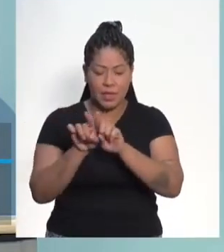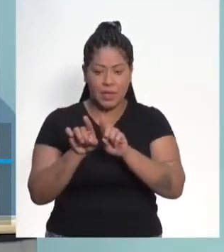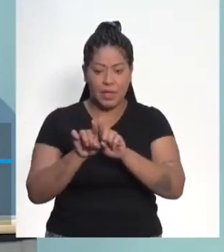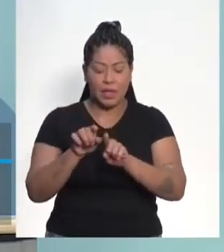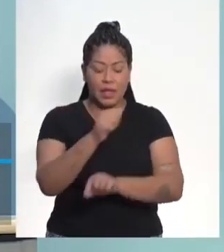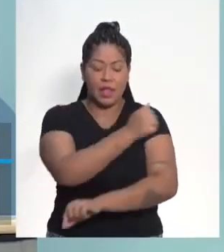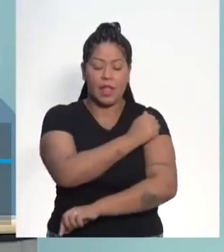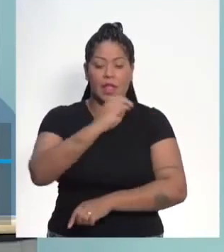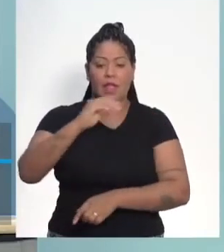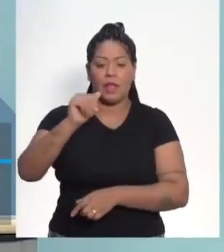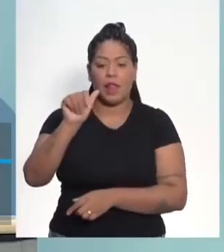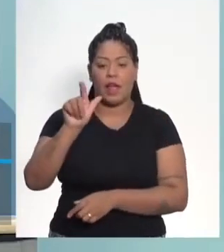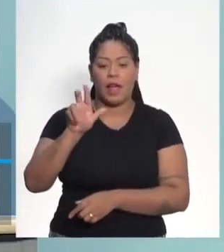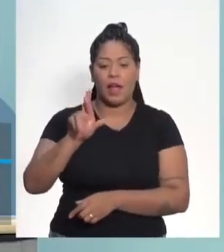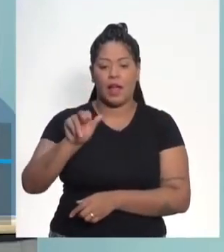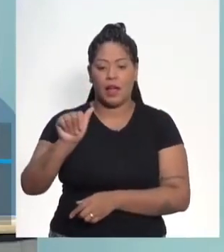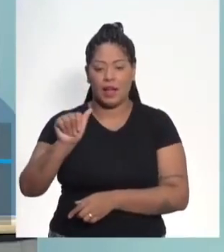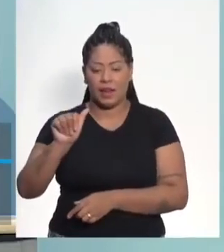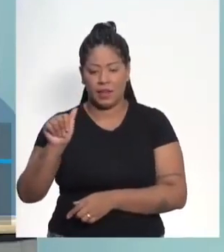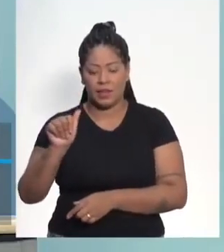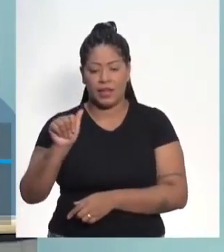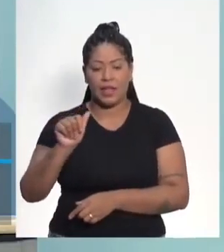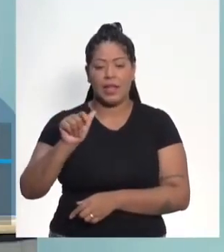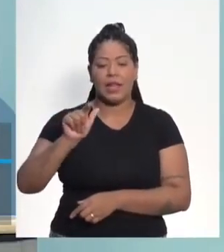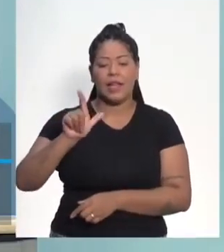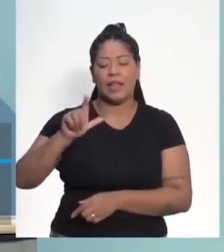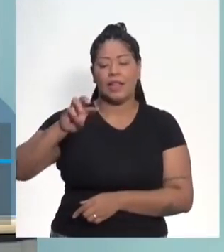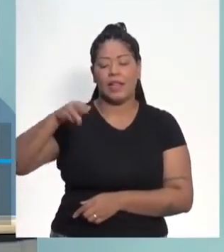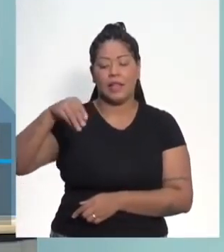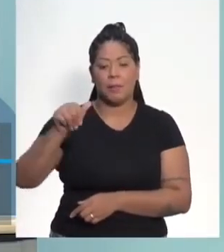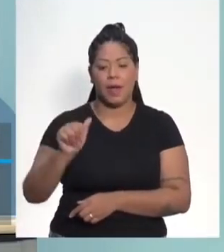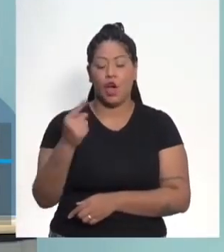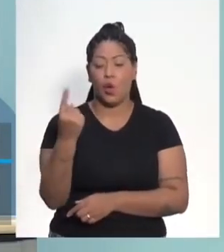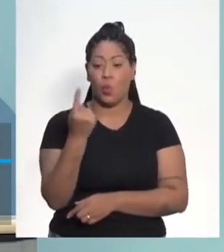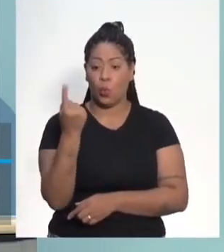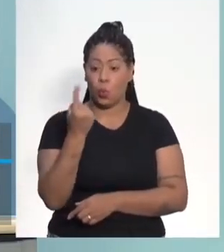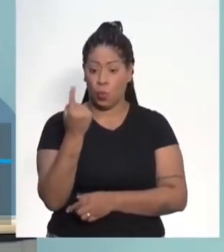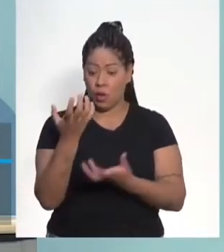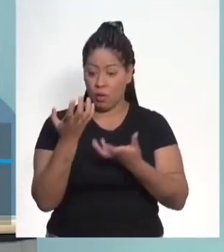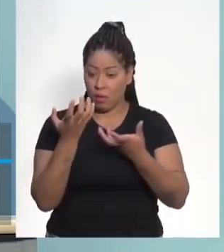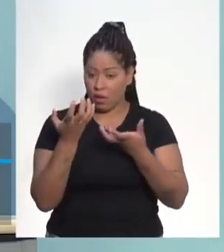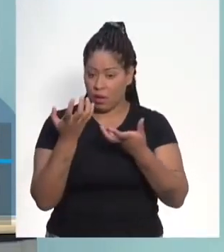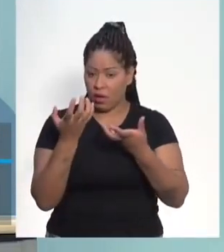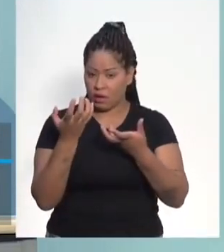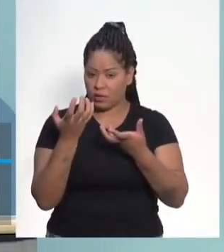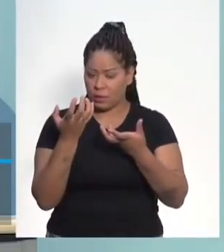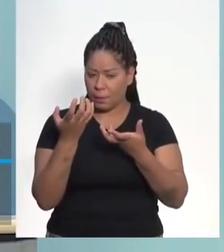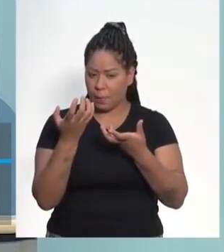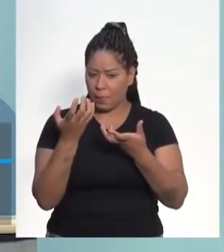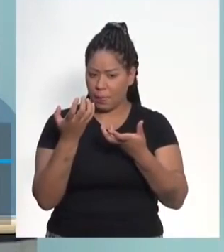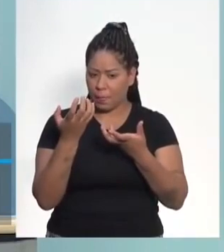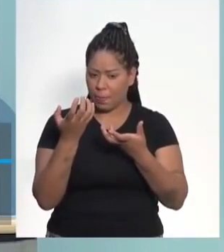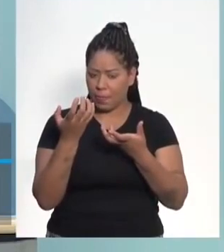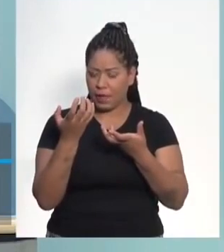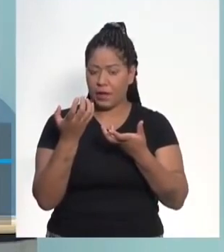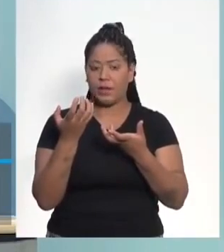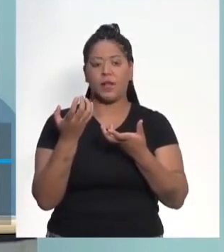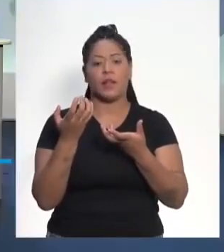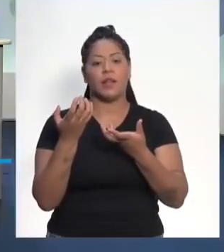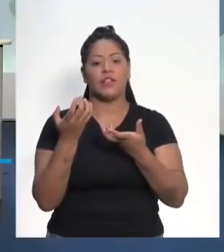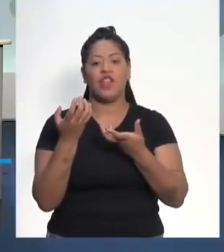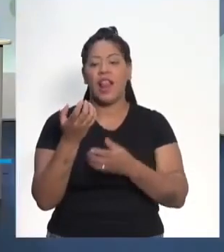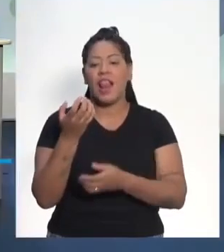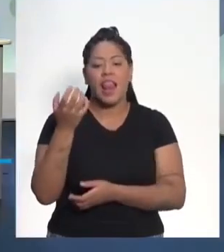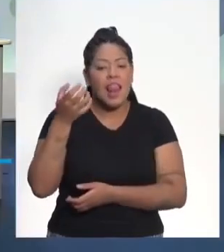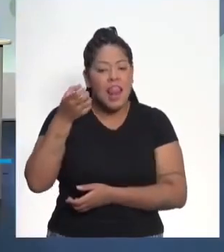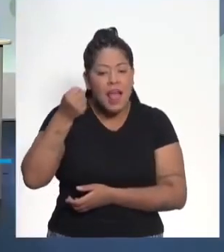Clara Lima, aluna da professora Silene. Colocou assim, eu quero metade da cabeça de leite. Cabeça de